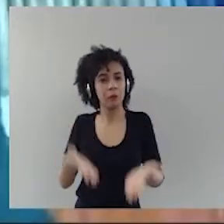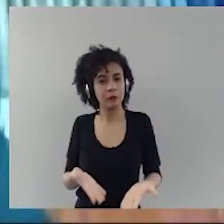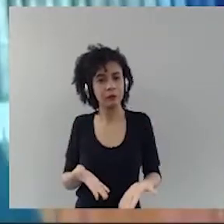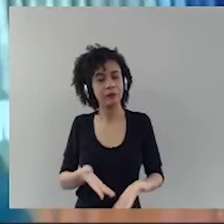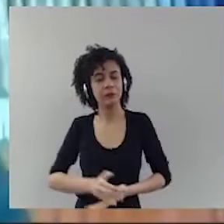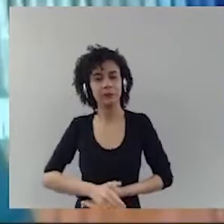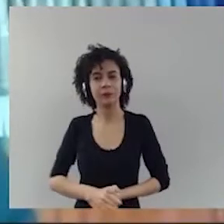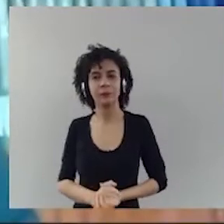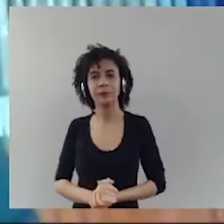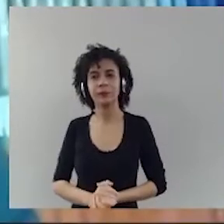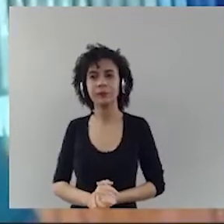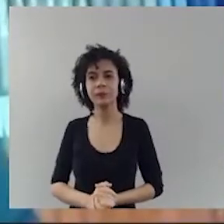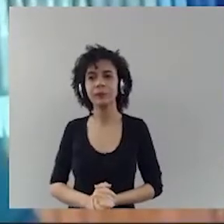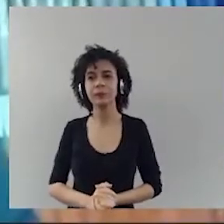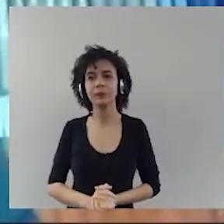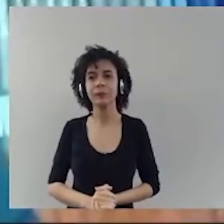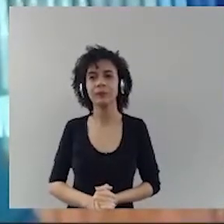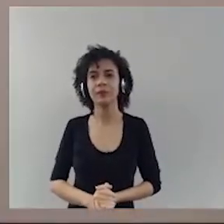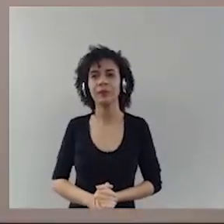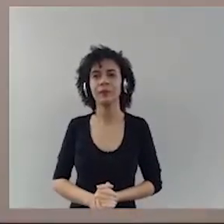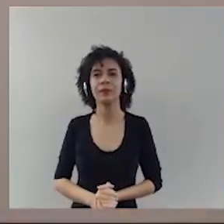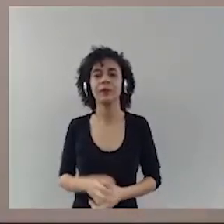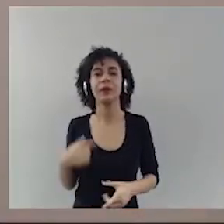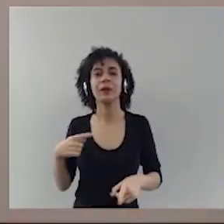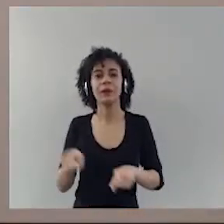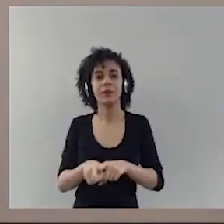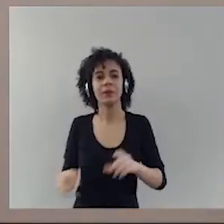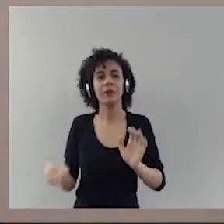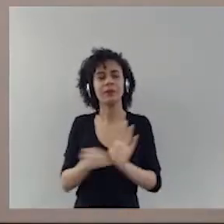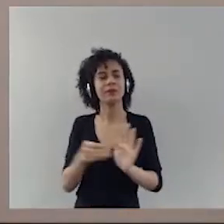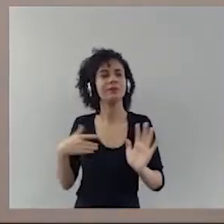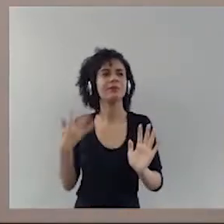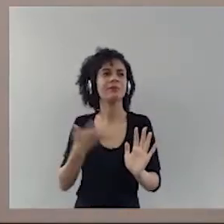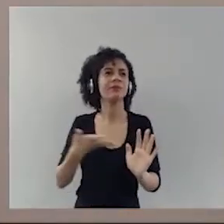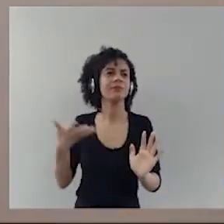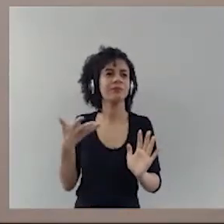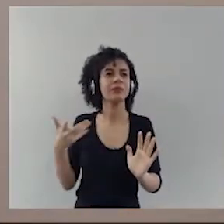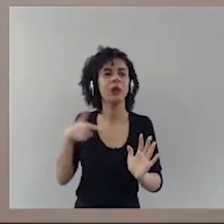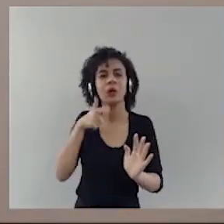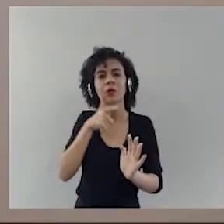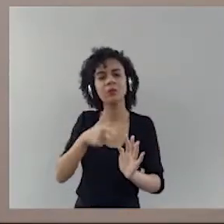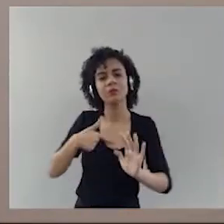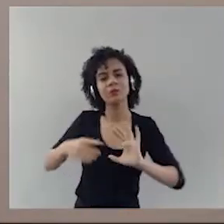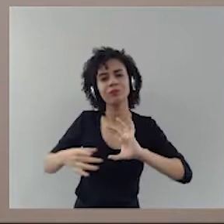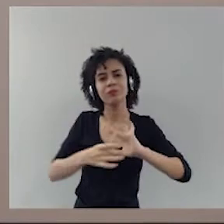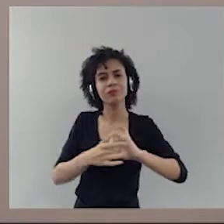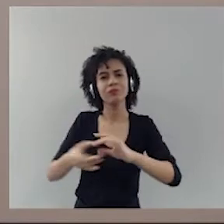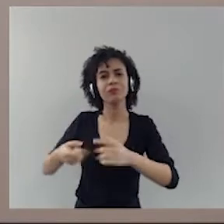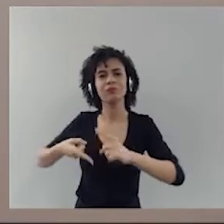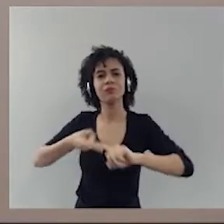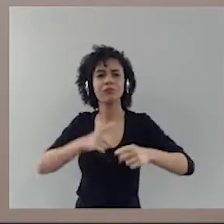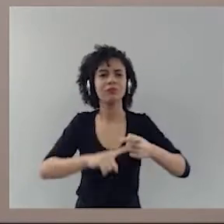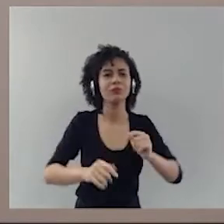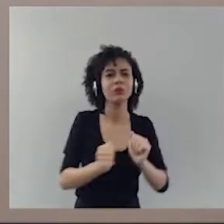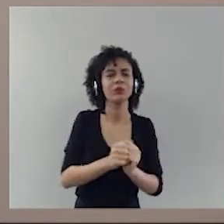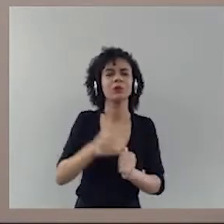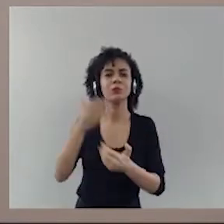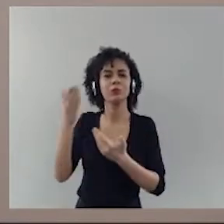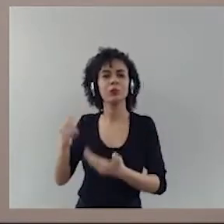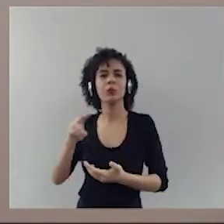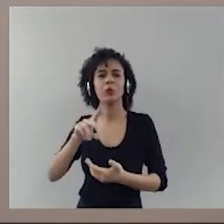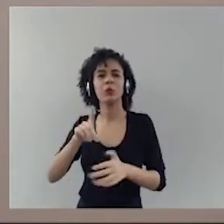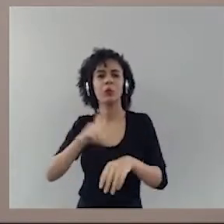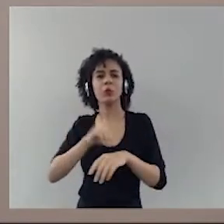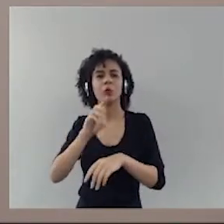também registra minha grande satisfação de dividir esse painel um doutor edgar guimarães adotar a vera